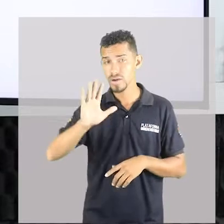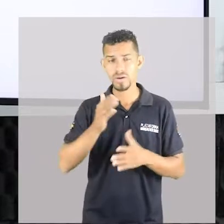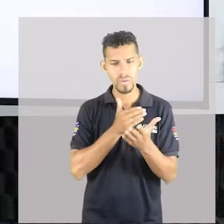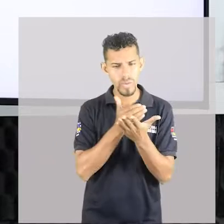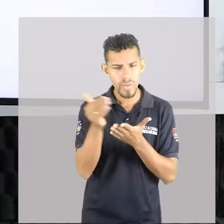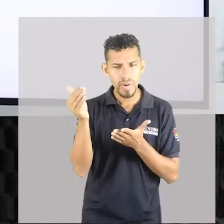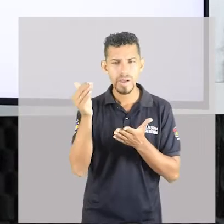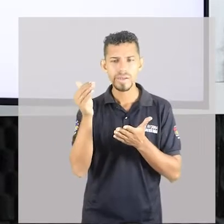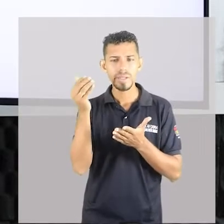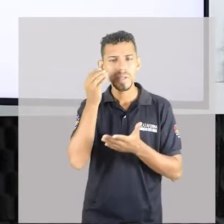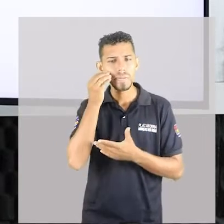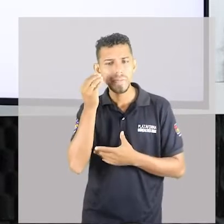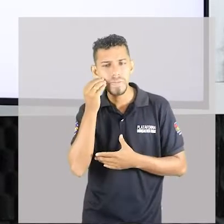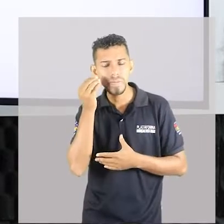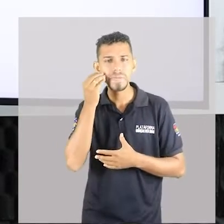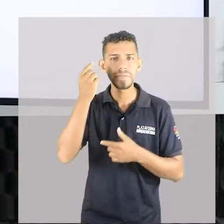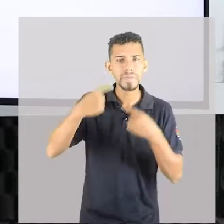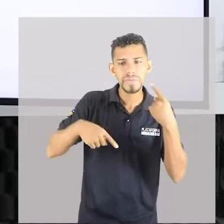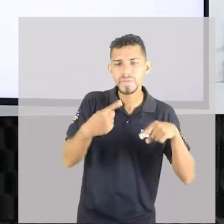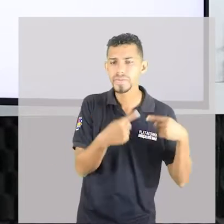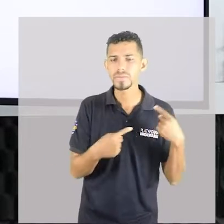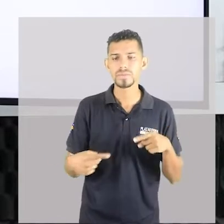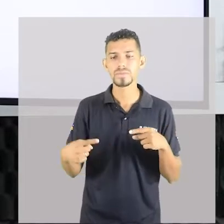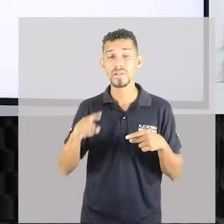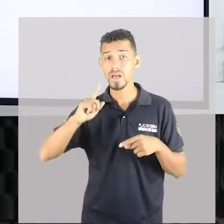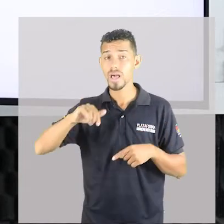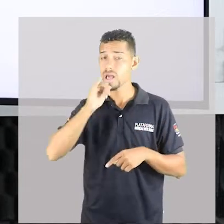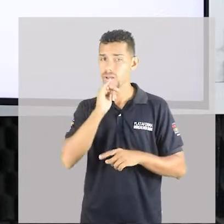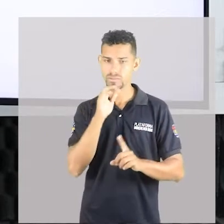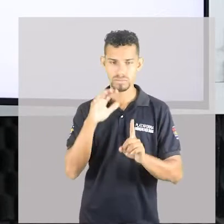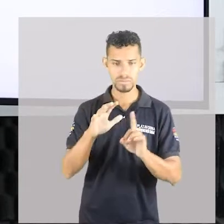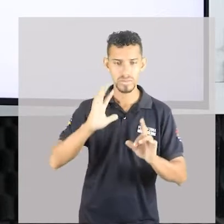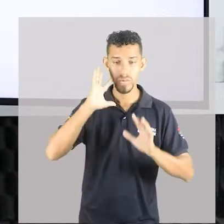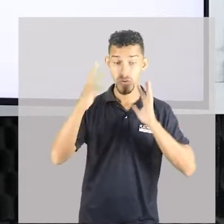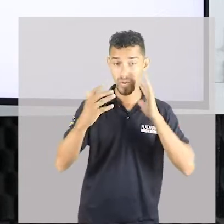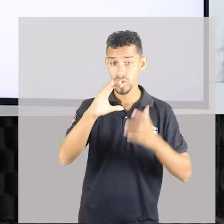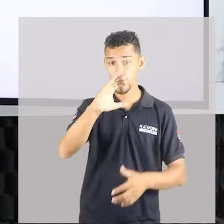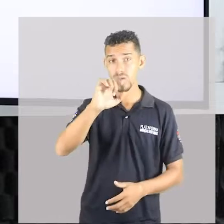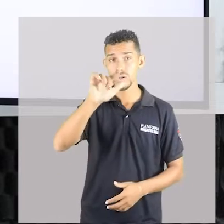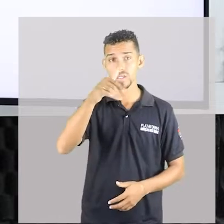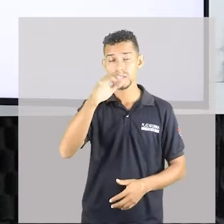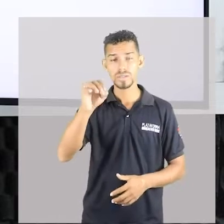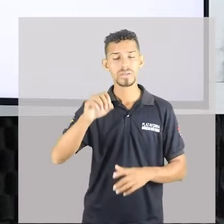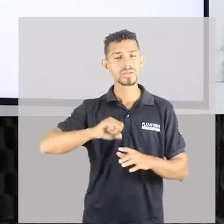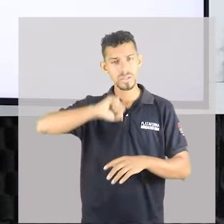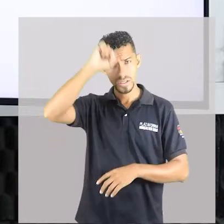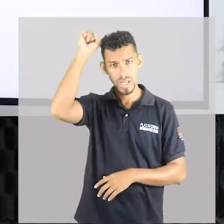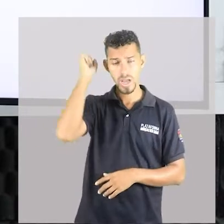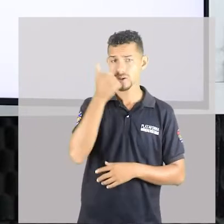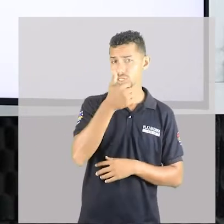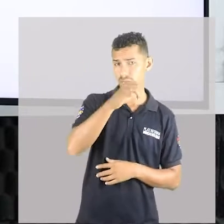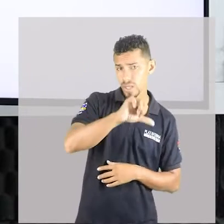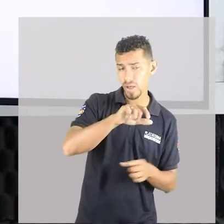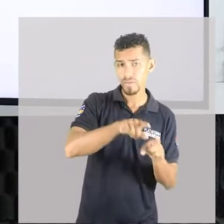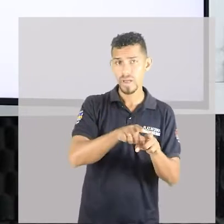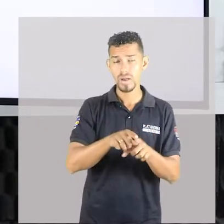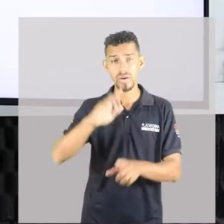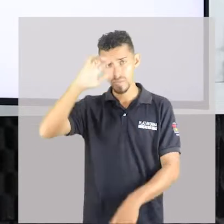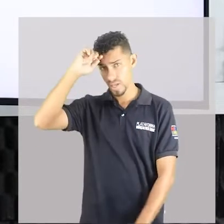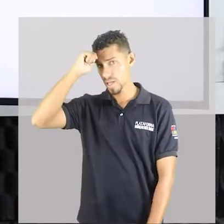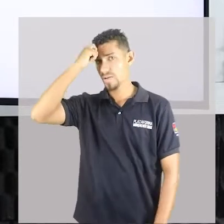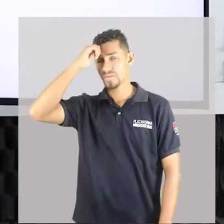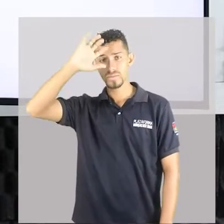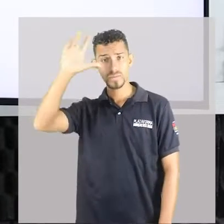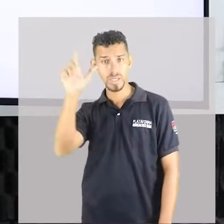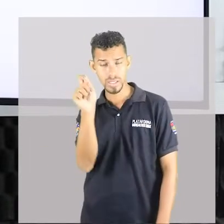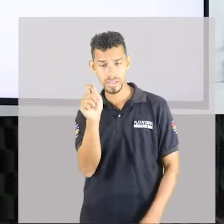começam a tentar justificar esse processo de colonização. no século XIX, tanto na África como na Ásia.